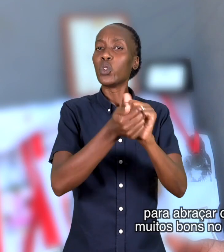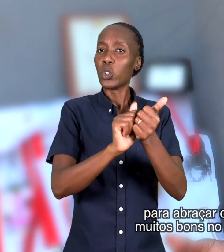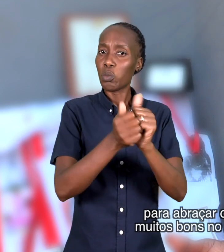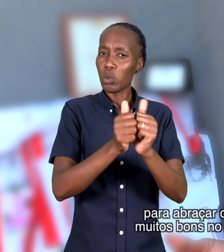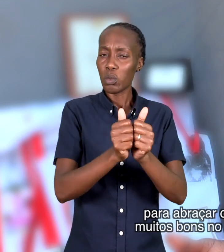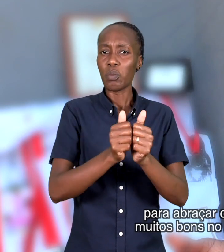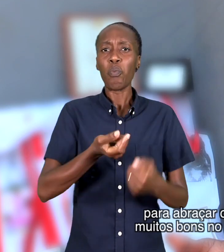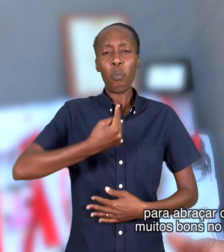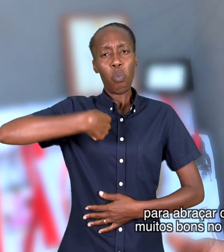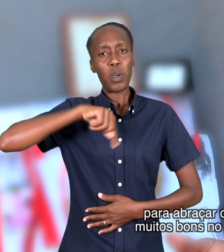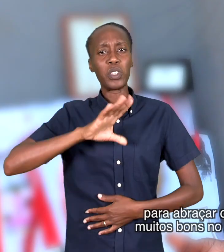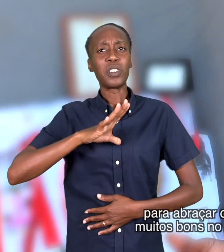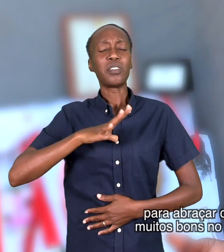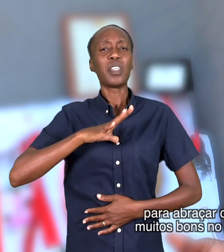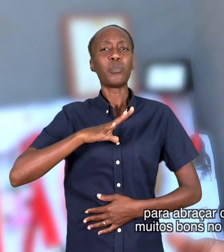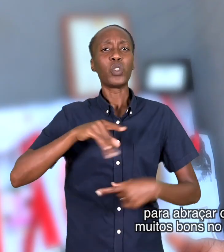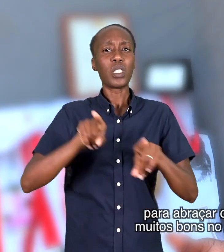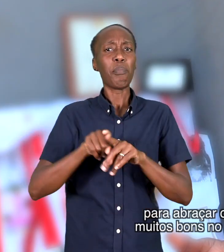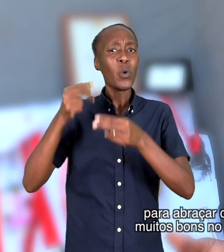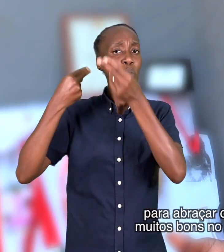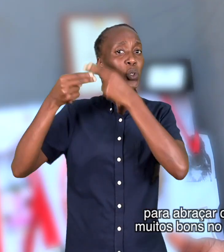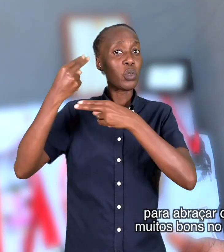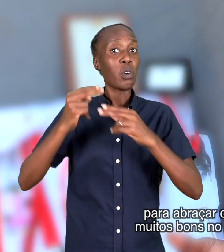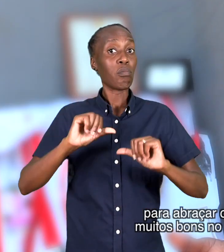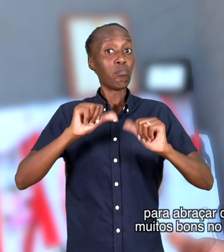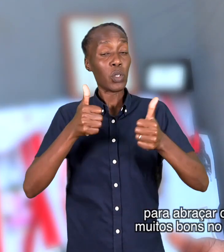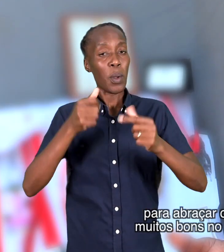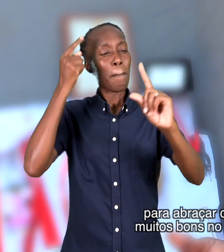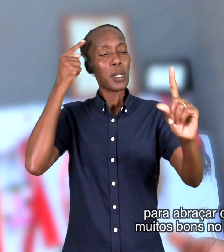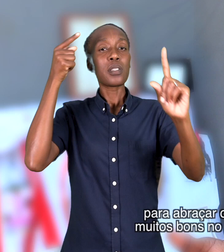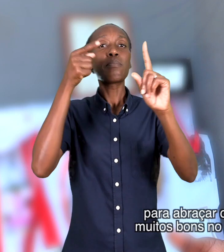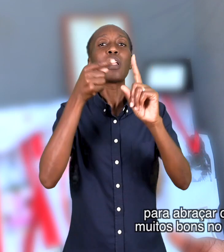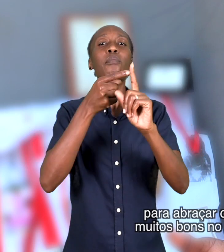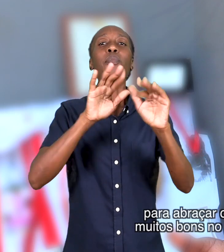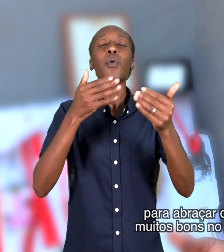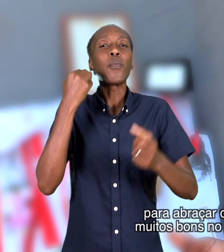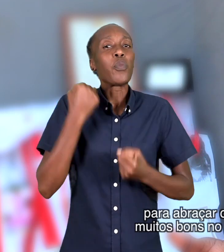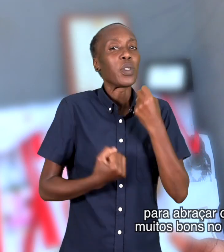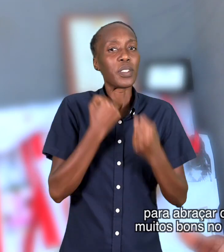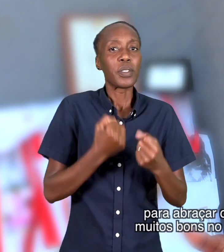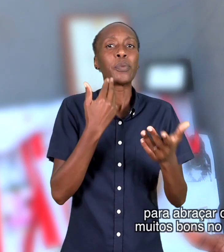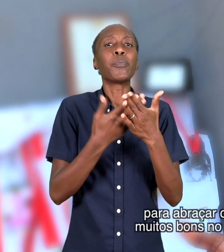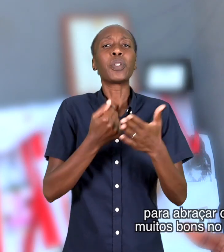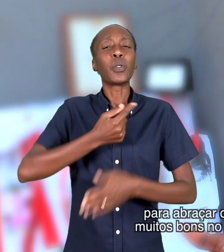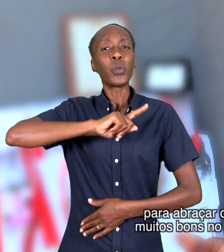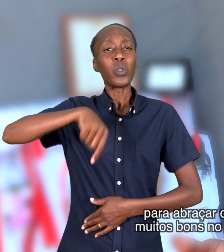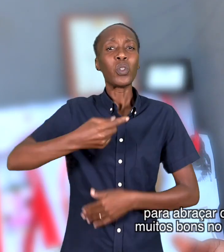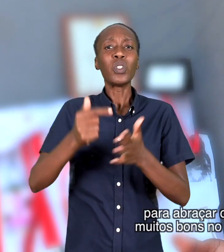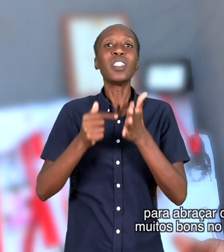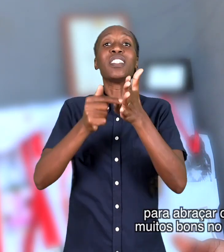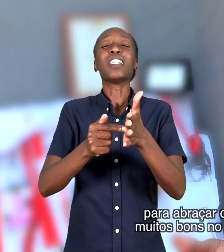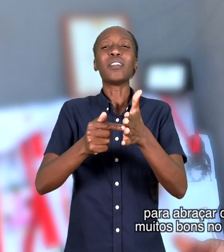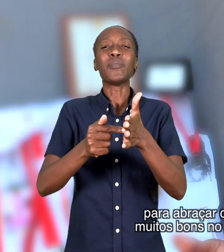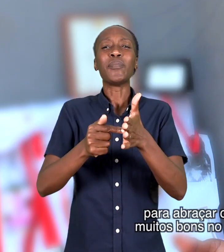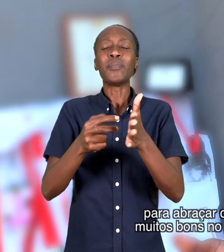tivemos momentos muito bons, principalmente no atletismo. Por quê? Porque nós saímos, por exemplo,